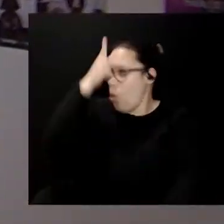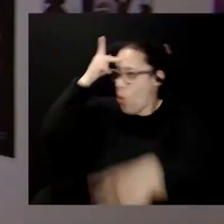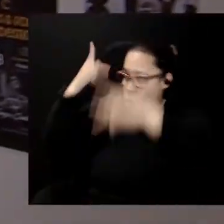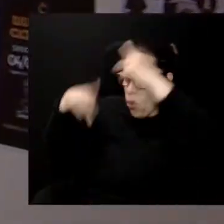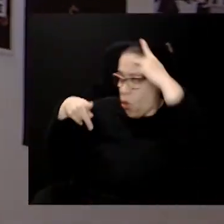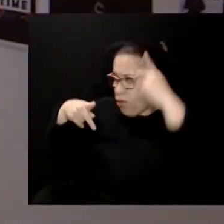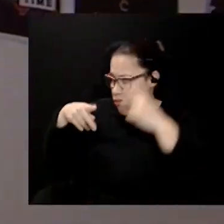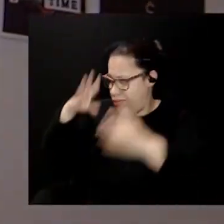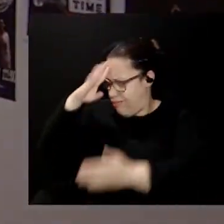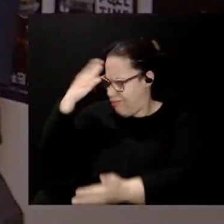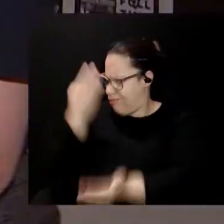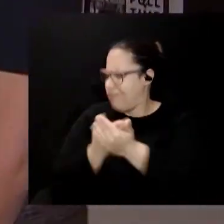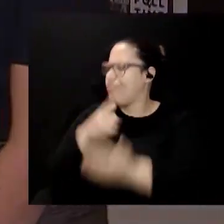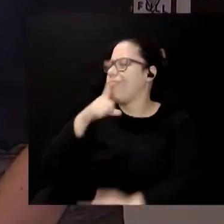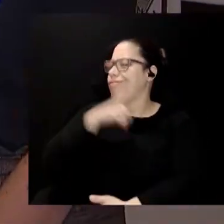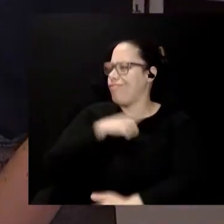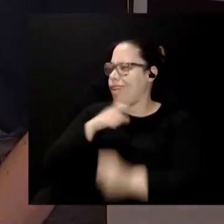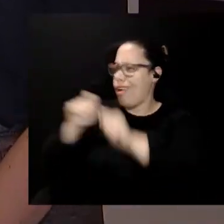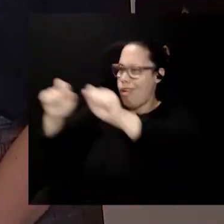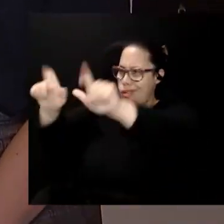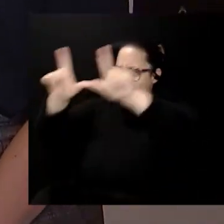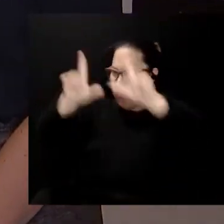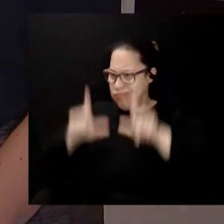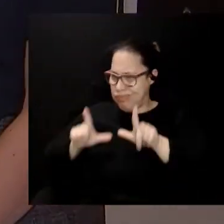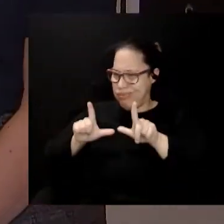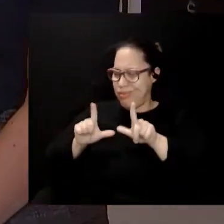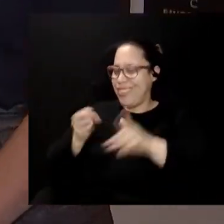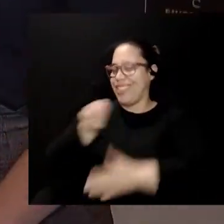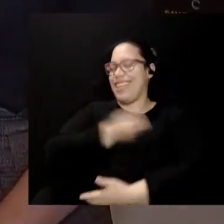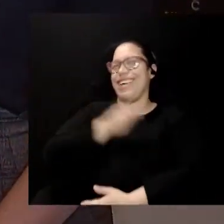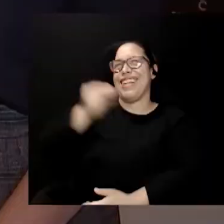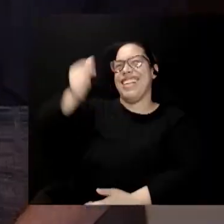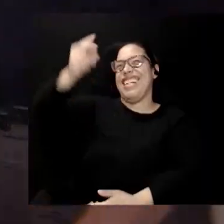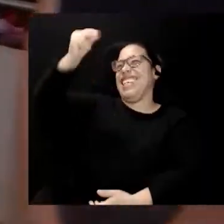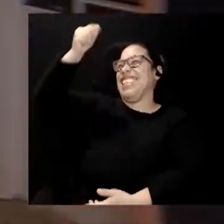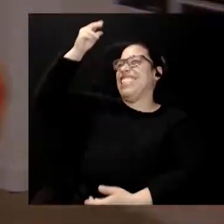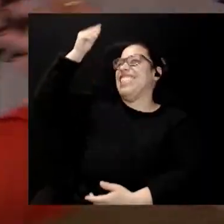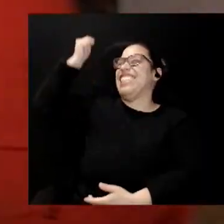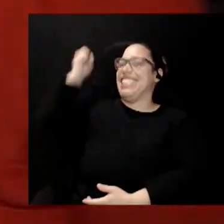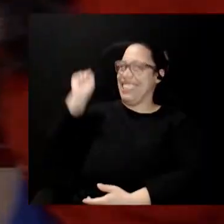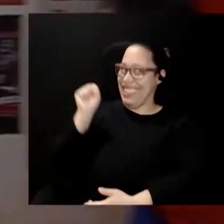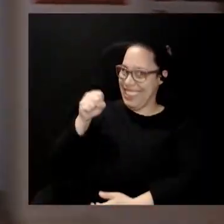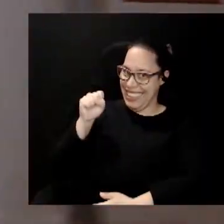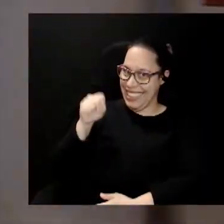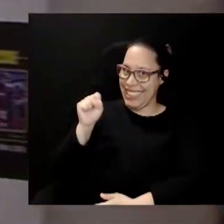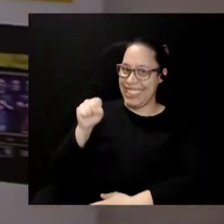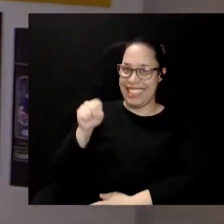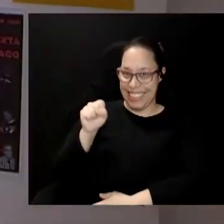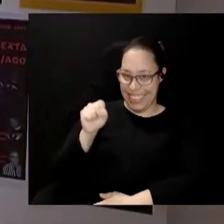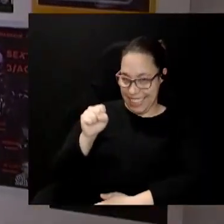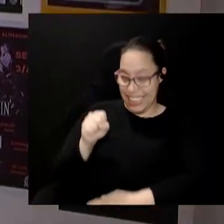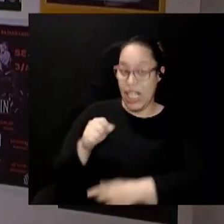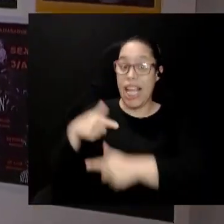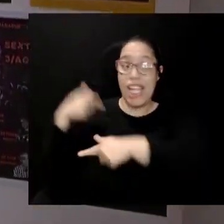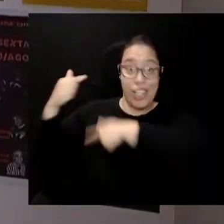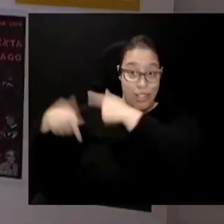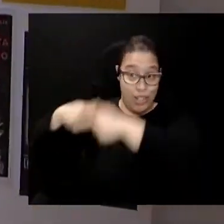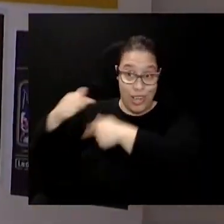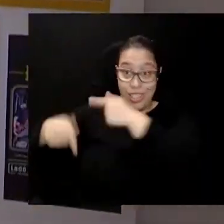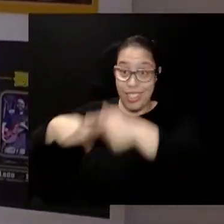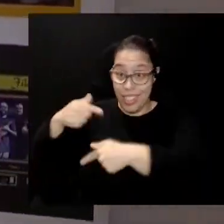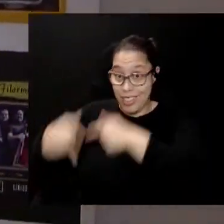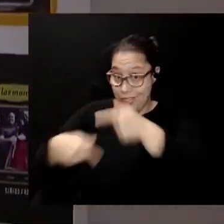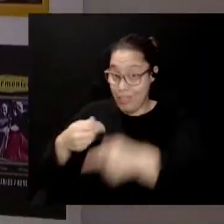tem, né, esses cartazes. Quem vivenciou essa época, né, ou que essas gerações acabam passando aí